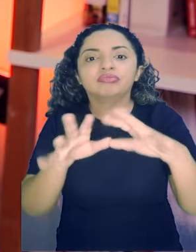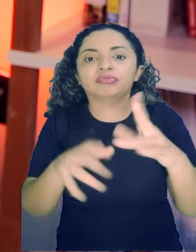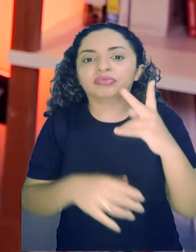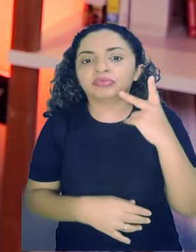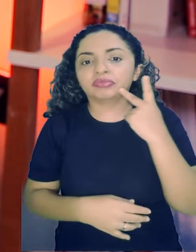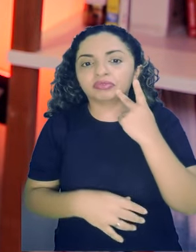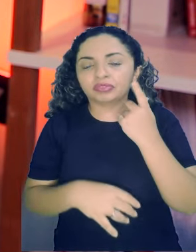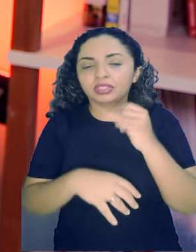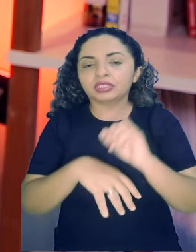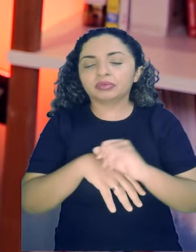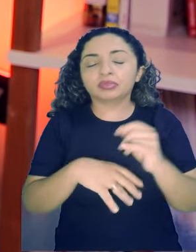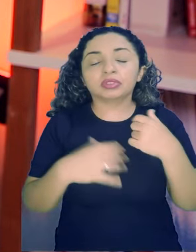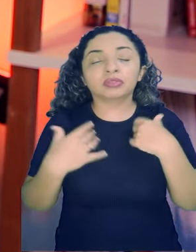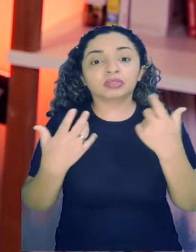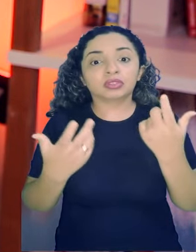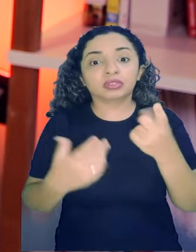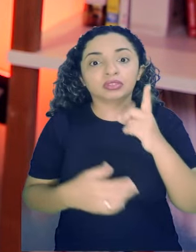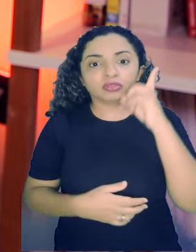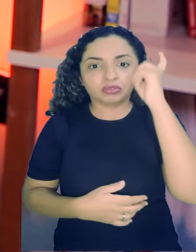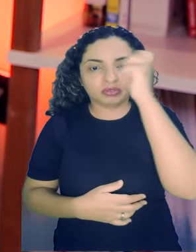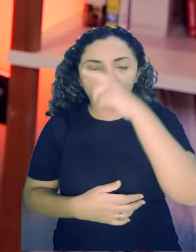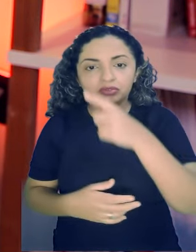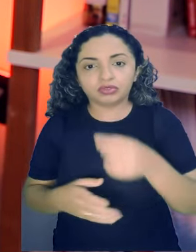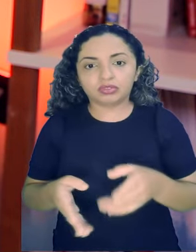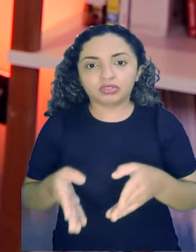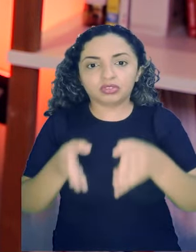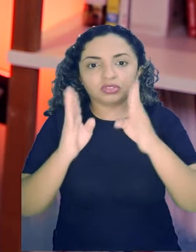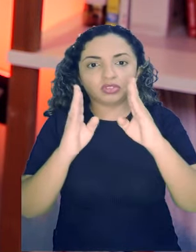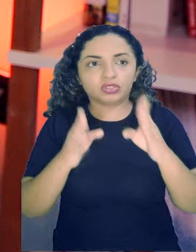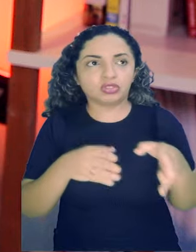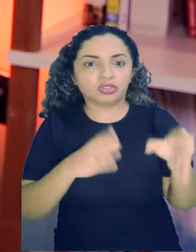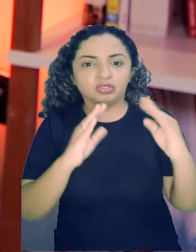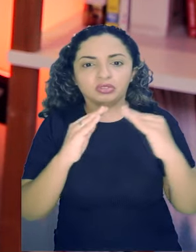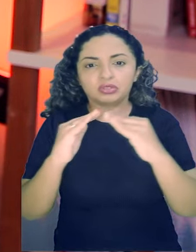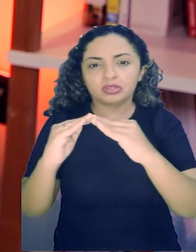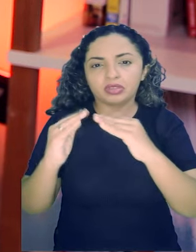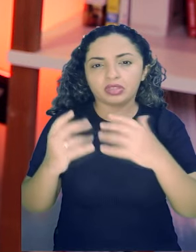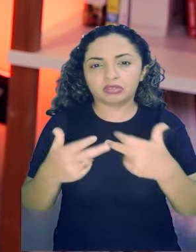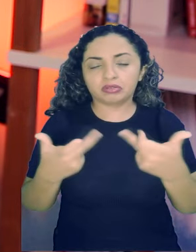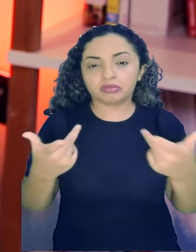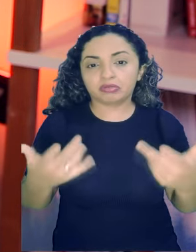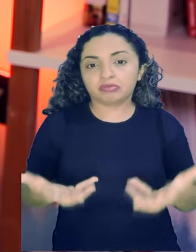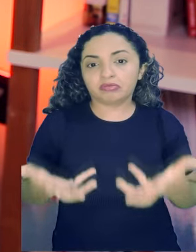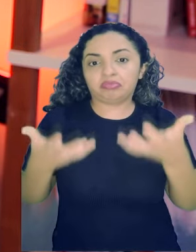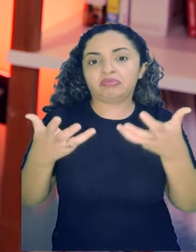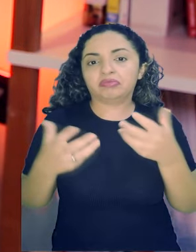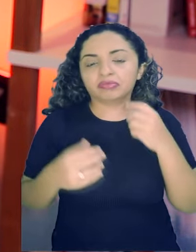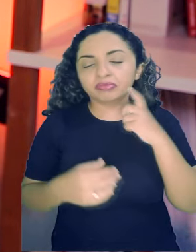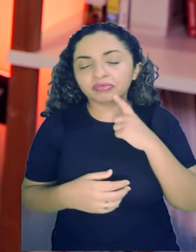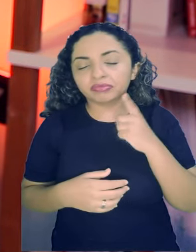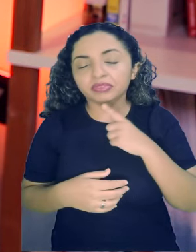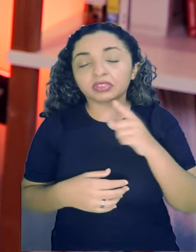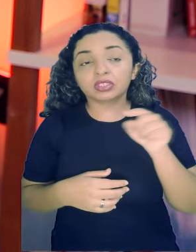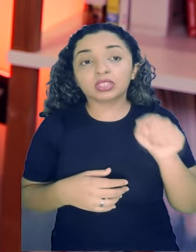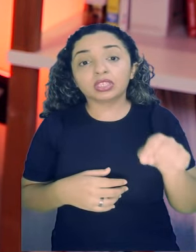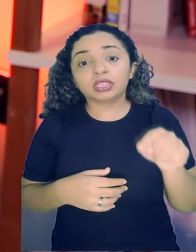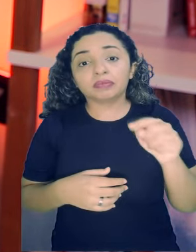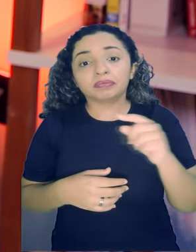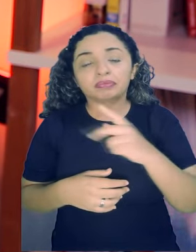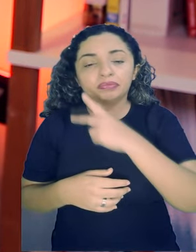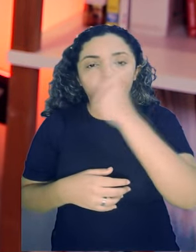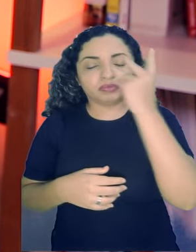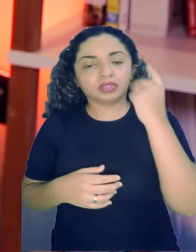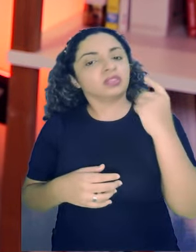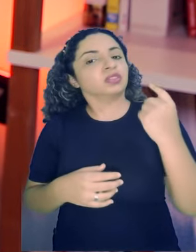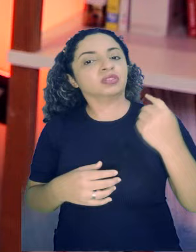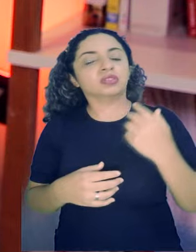contaminassem a capital, que estava vivendo um momento urbanístico muito especial ali. A elite local estava